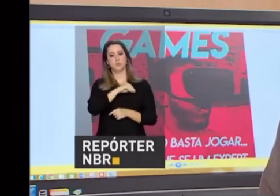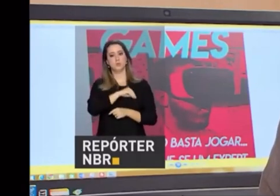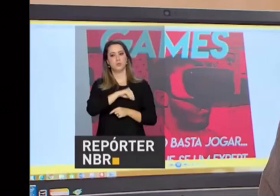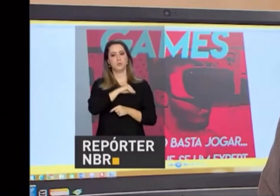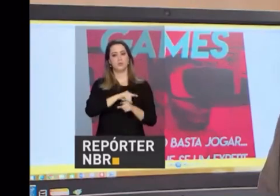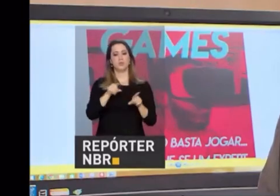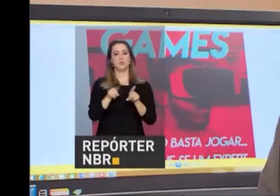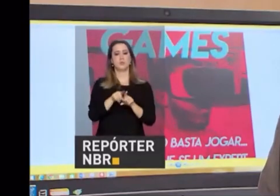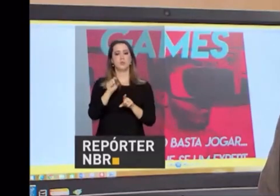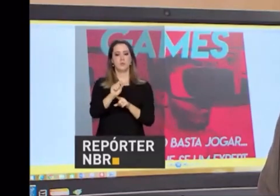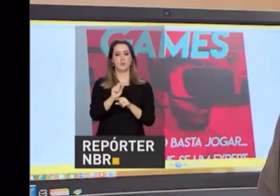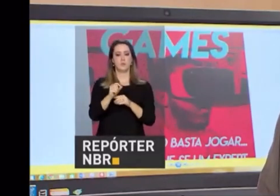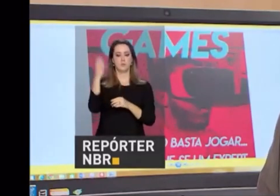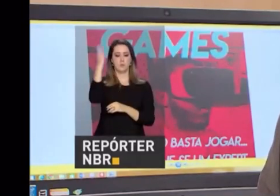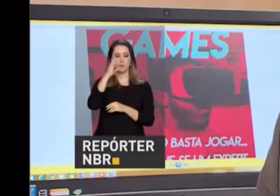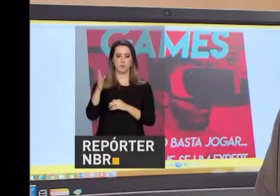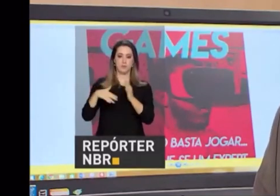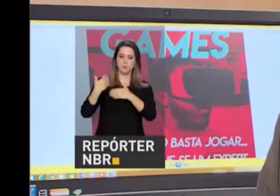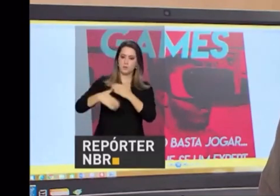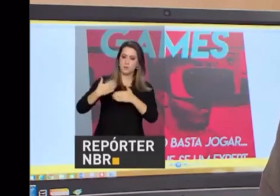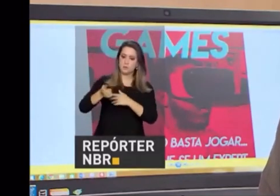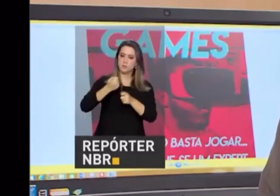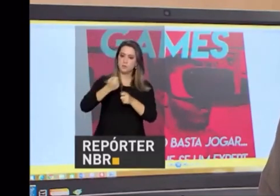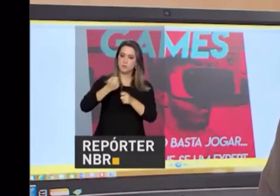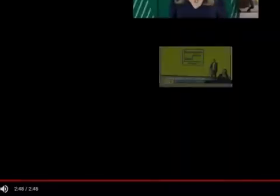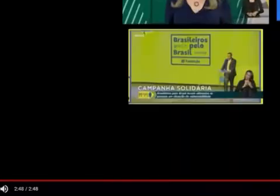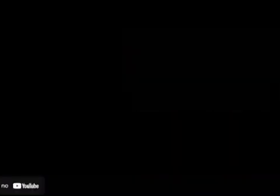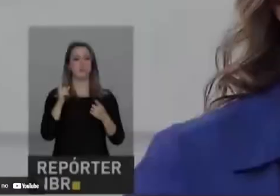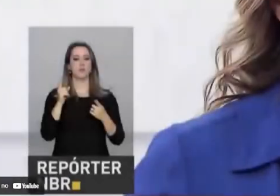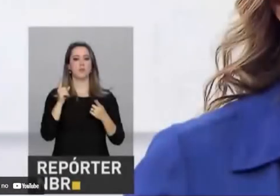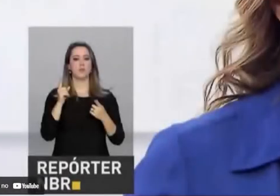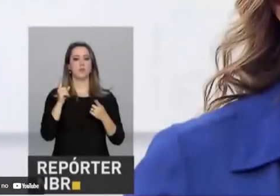um Brasil desenvolvido nos setores da economia da cultura.